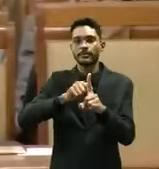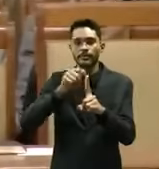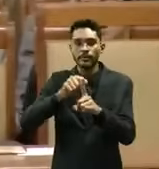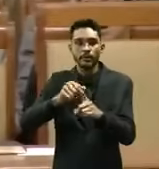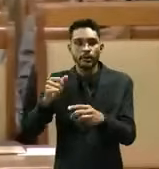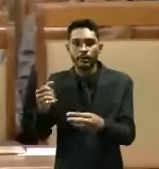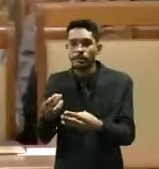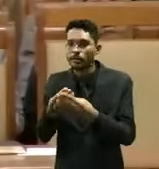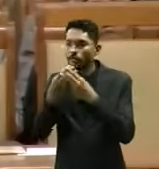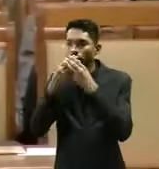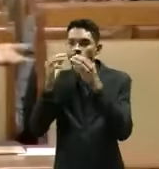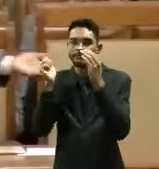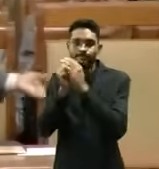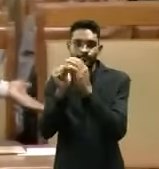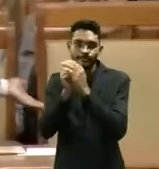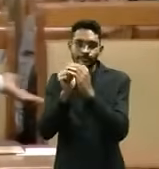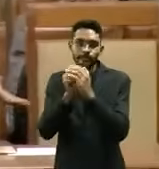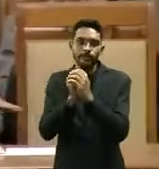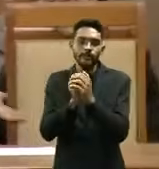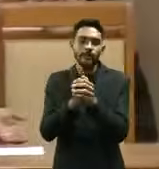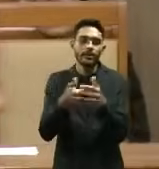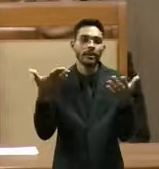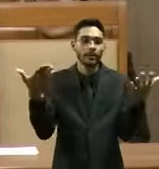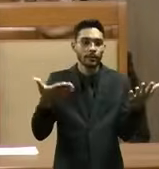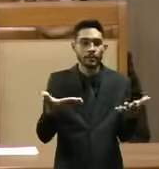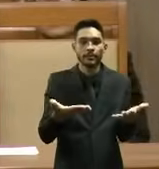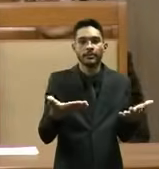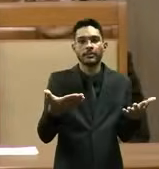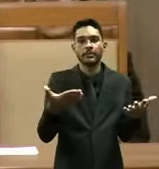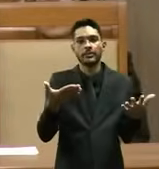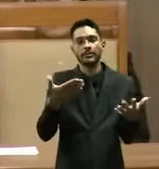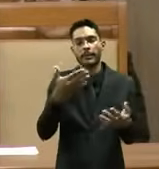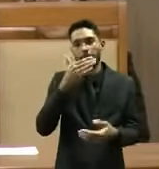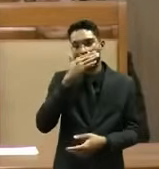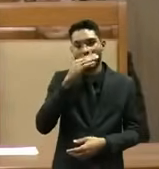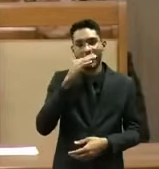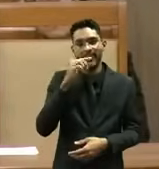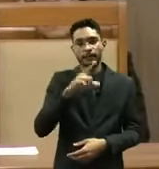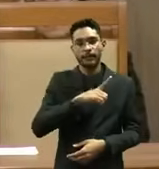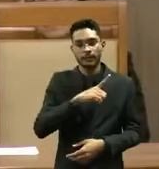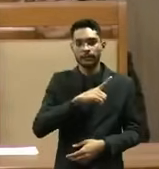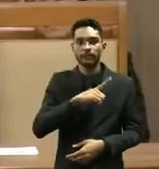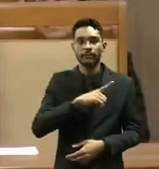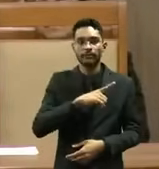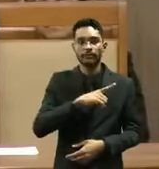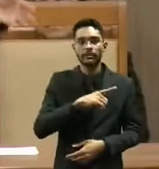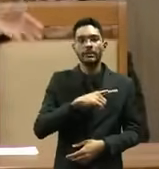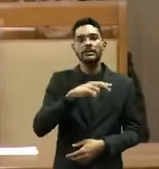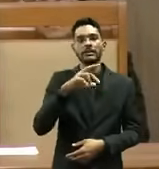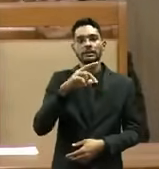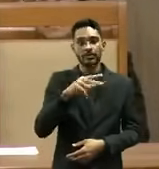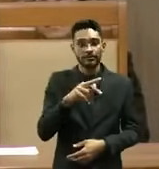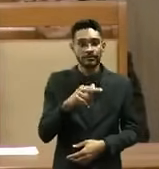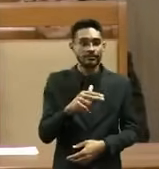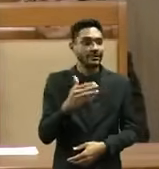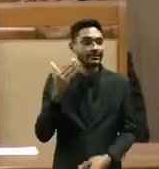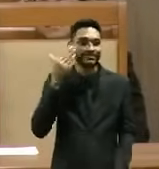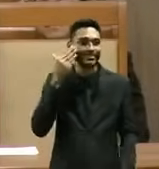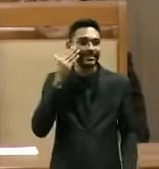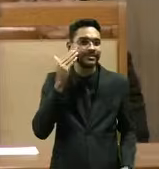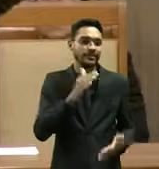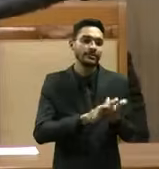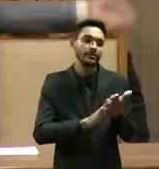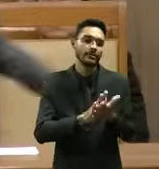aí tem irmão hoje que não entende isso aí aí eu vou chegar numa festa o irmão dia todinha assistindo o